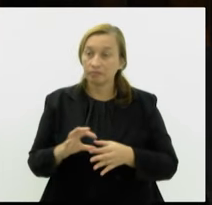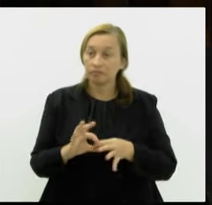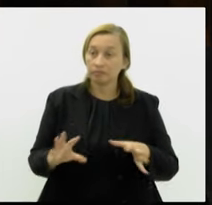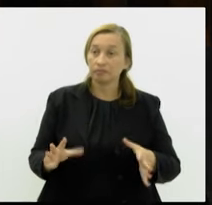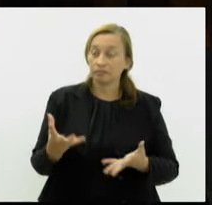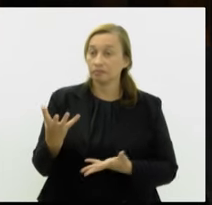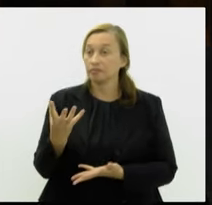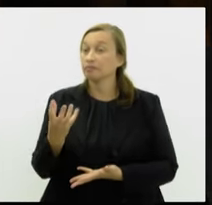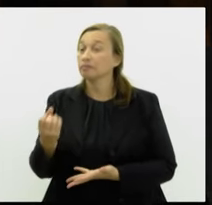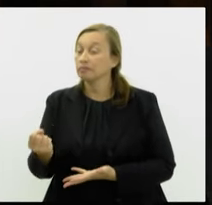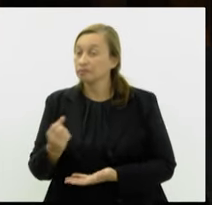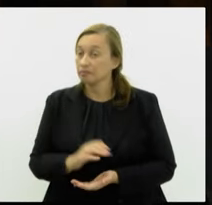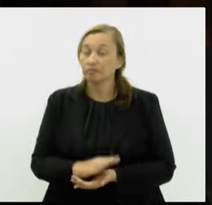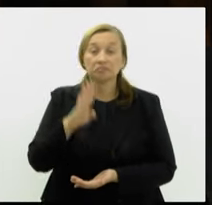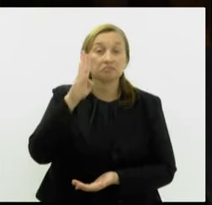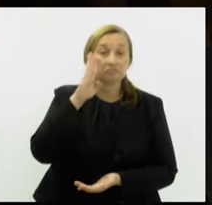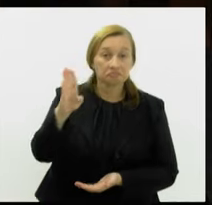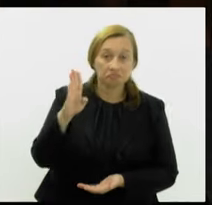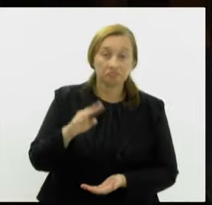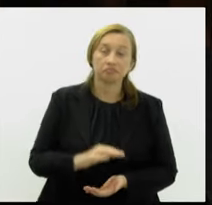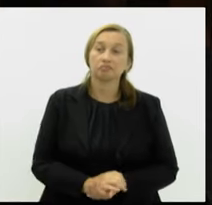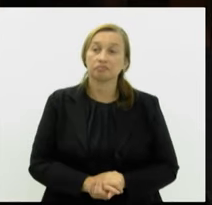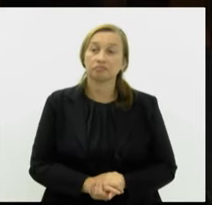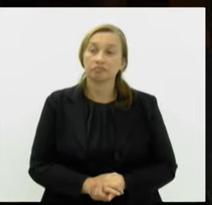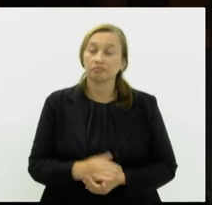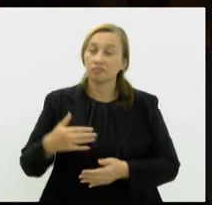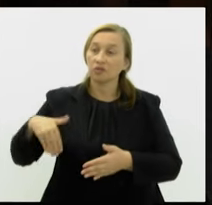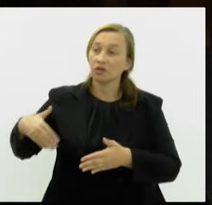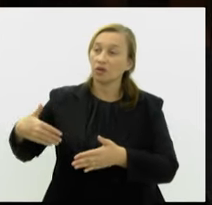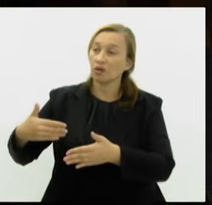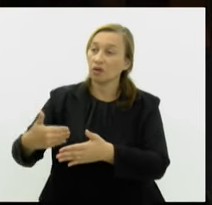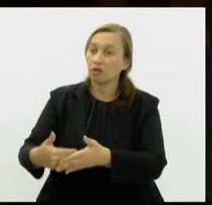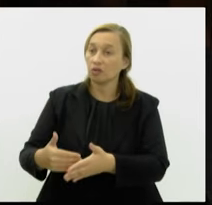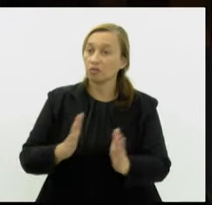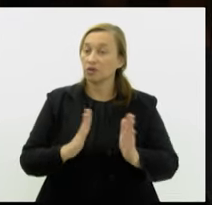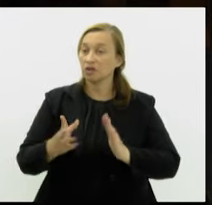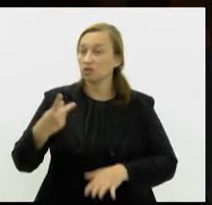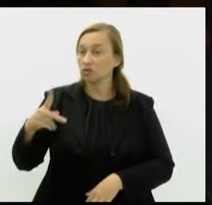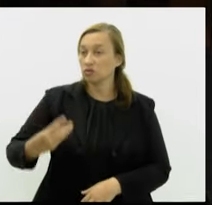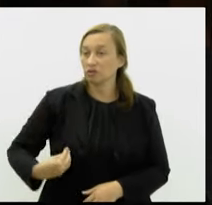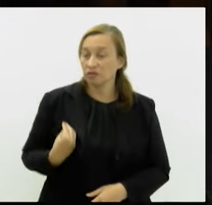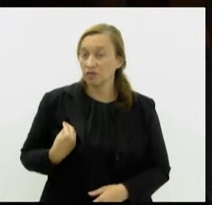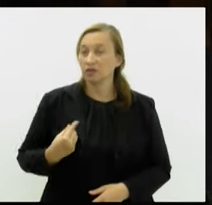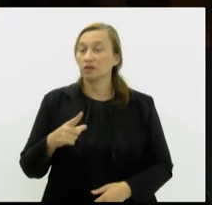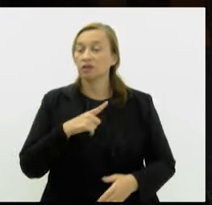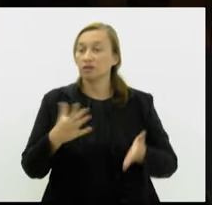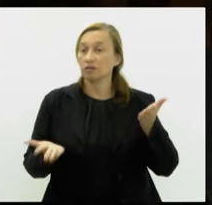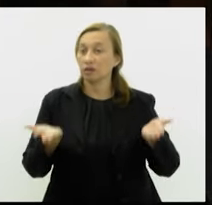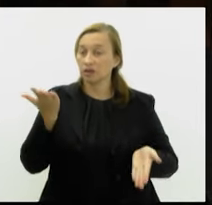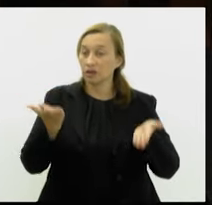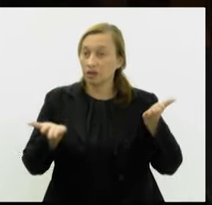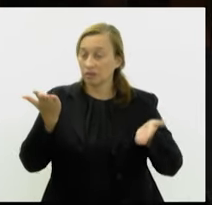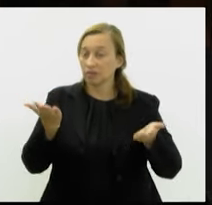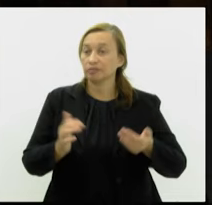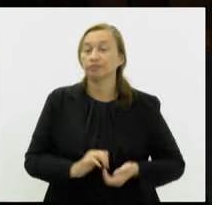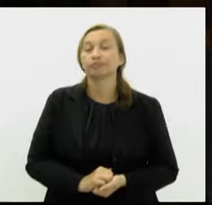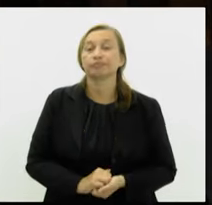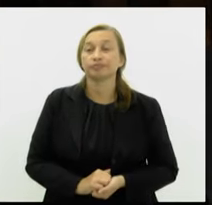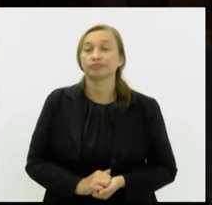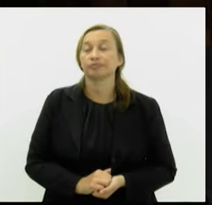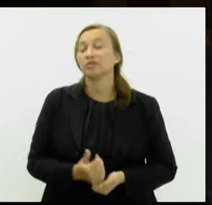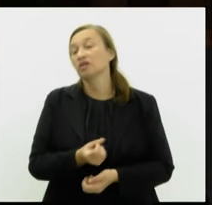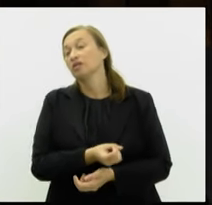extraordinárias, que são fundamentais para que, no longo prazo, ele tenha equilíbrio atuarial.